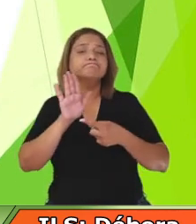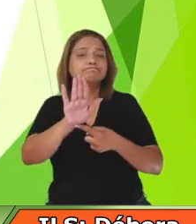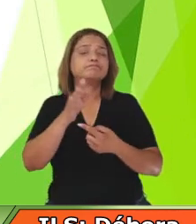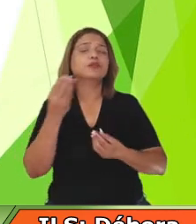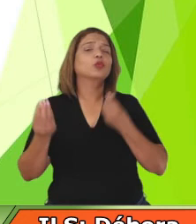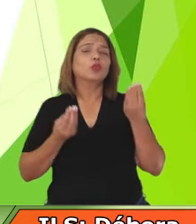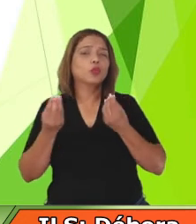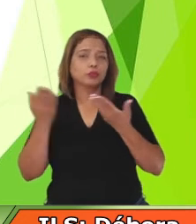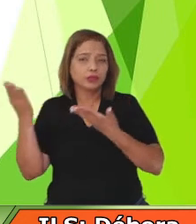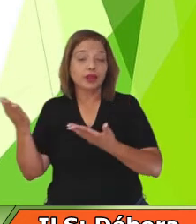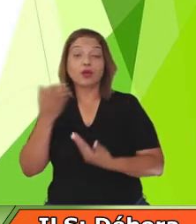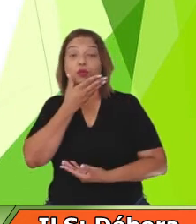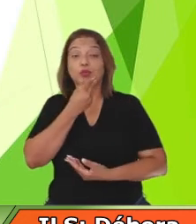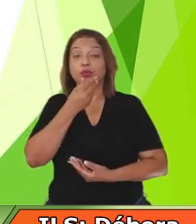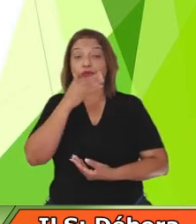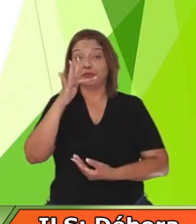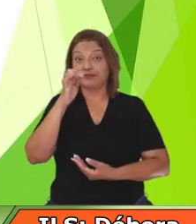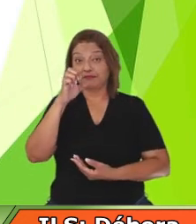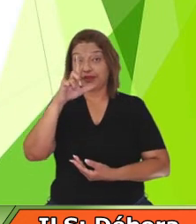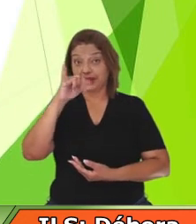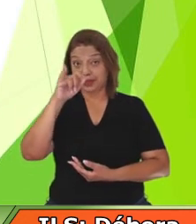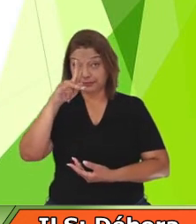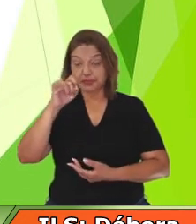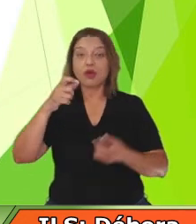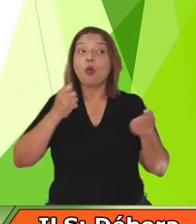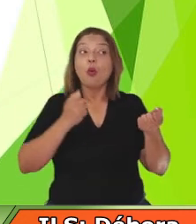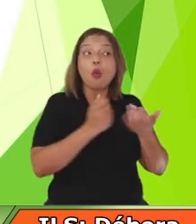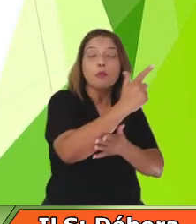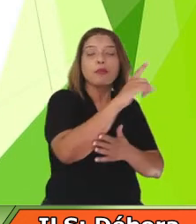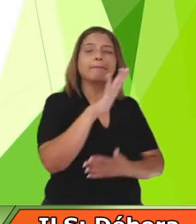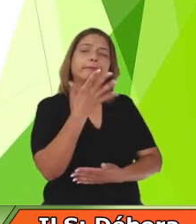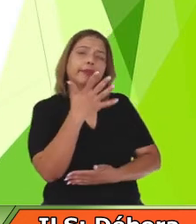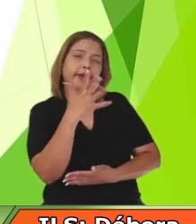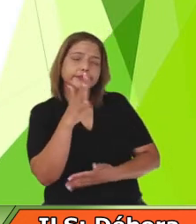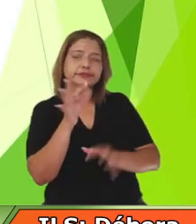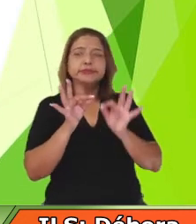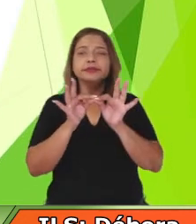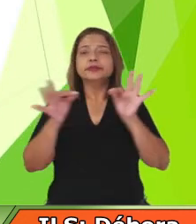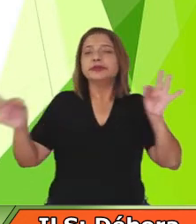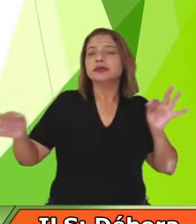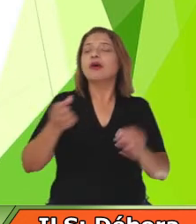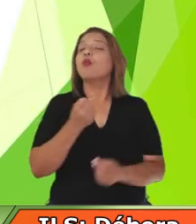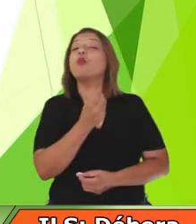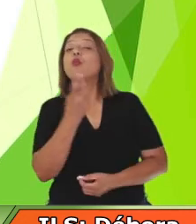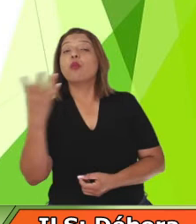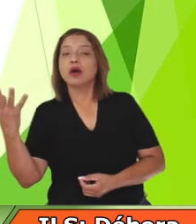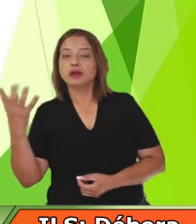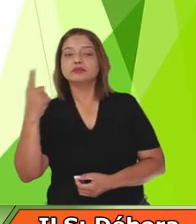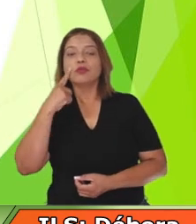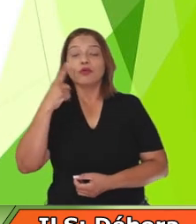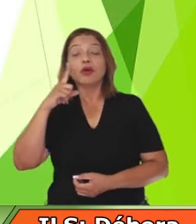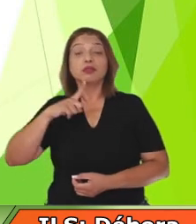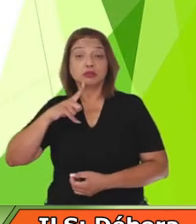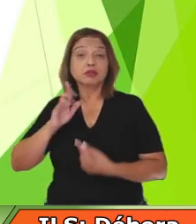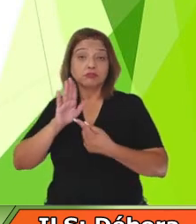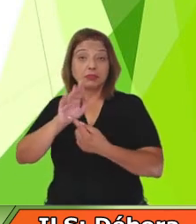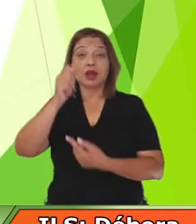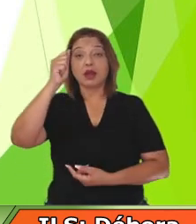condições, Felipe comprará aproximadamente quantos metros de fio? Aqui nós temos